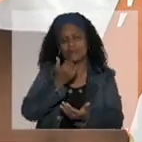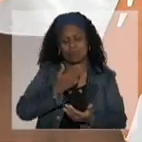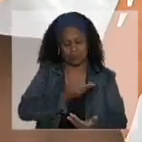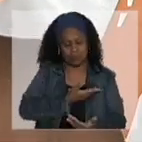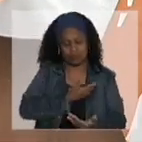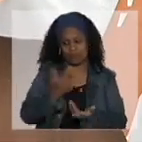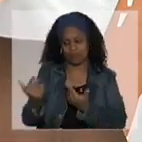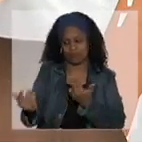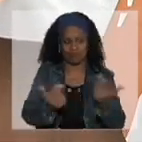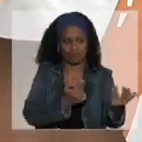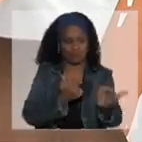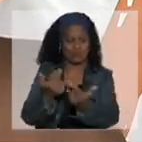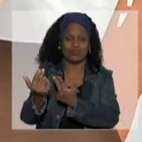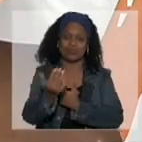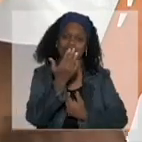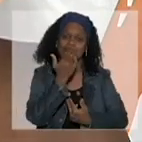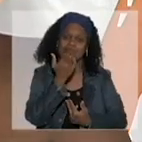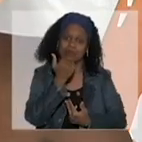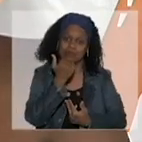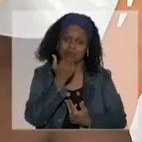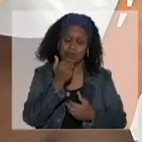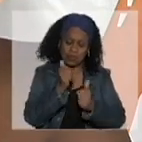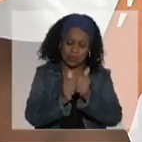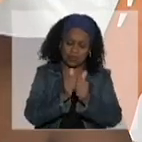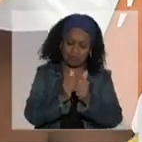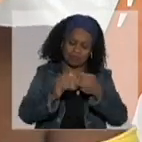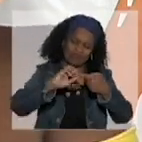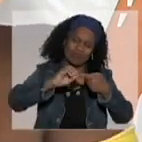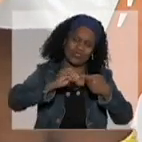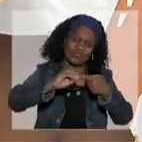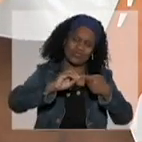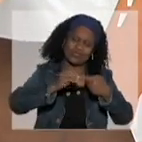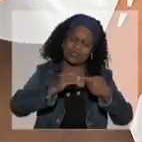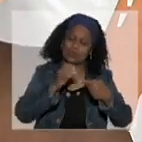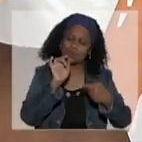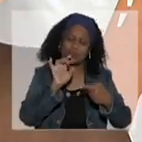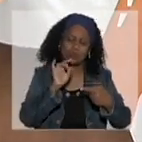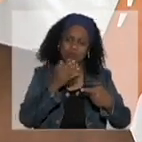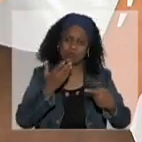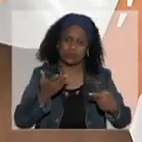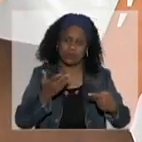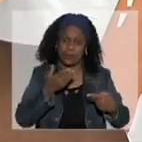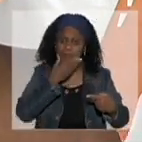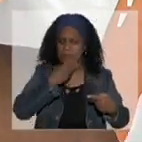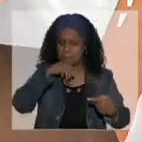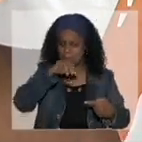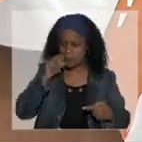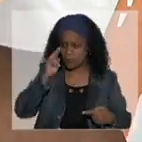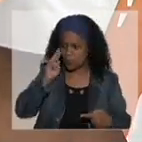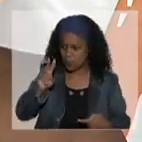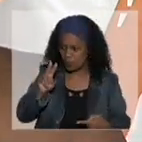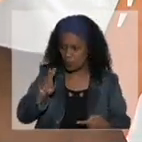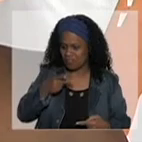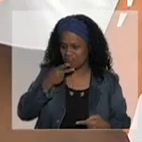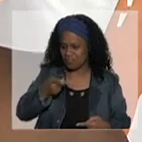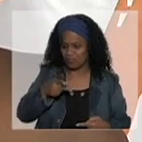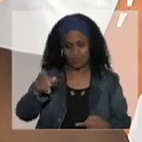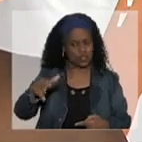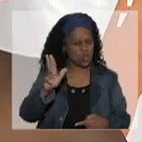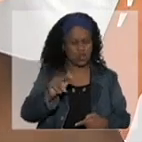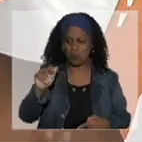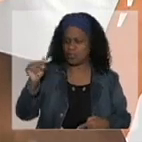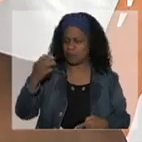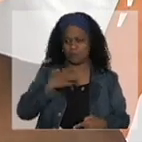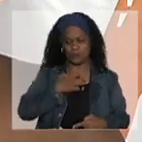que os meus amigos tinham como aquele arroz aquele feijó de boa meu pai falou que nunca mais a gente passa por isso